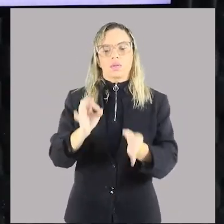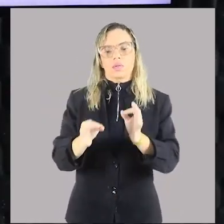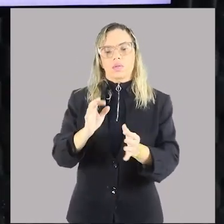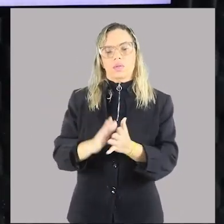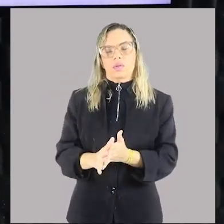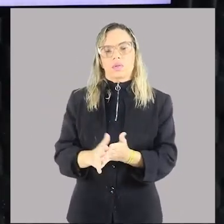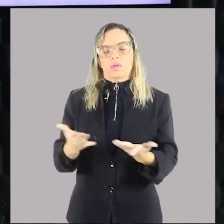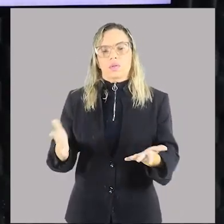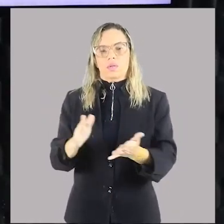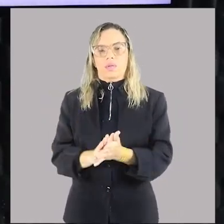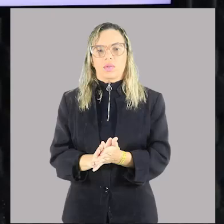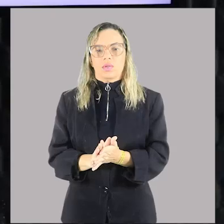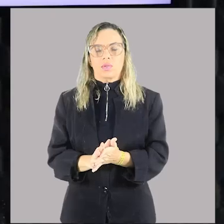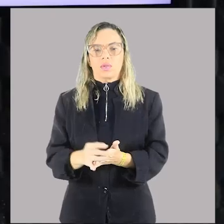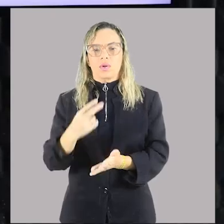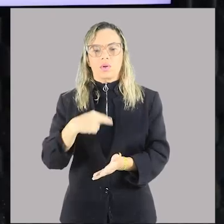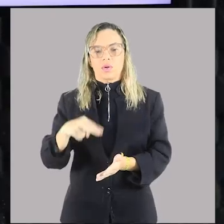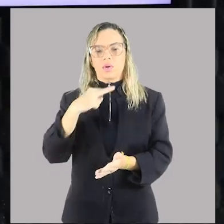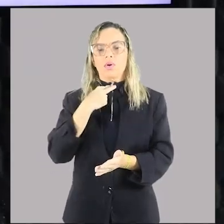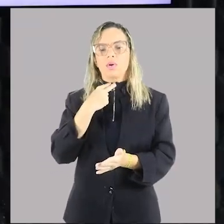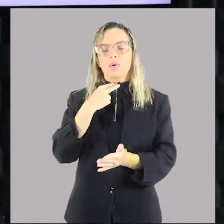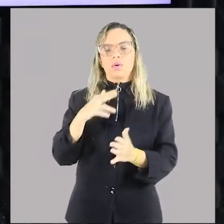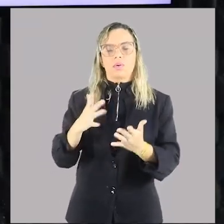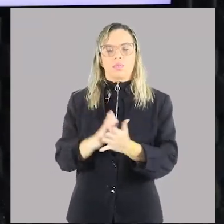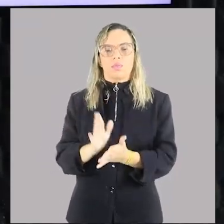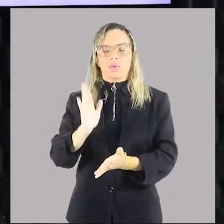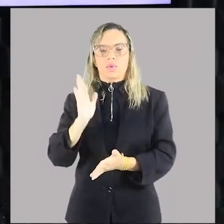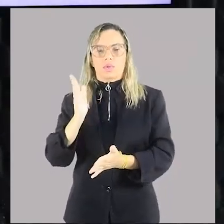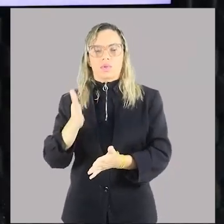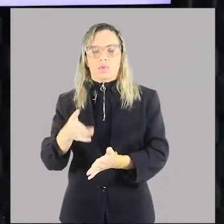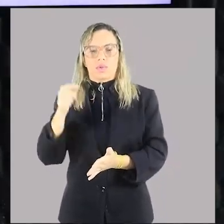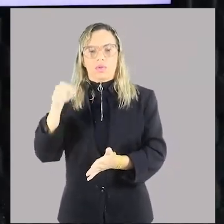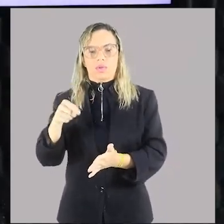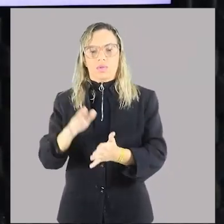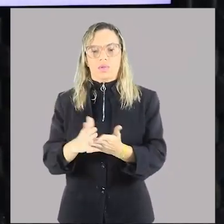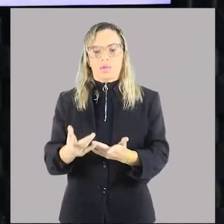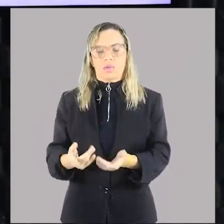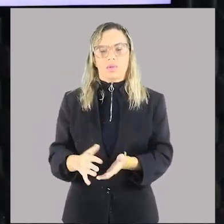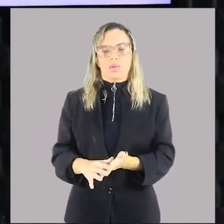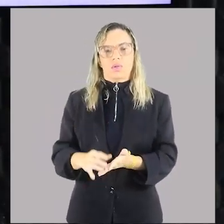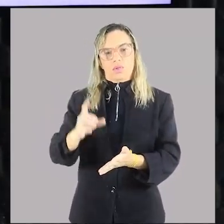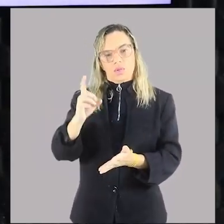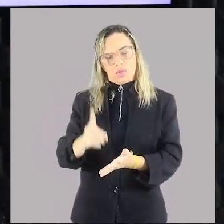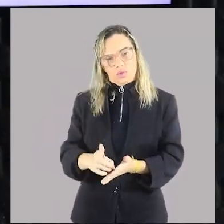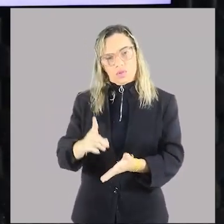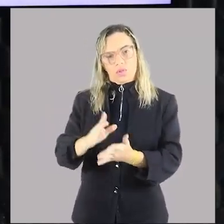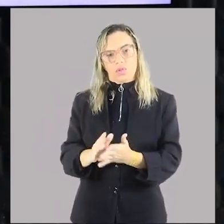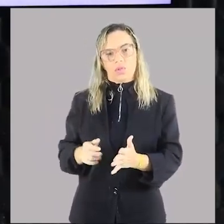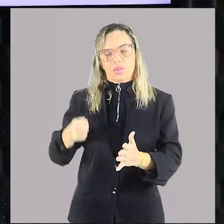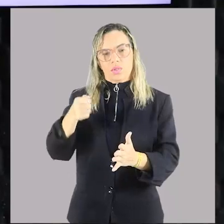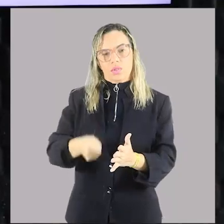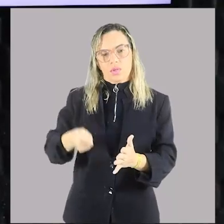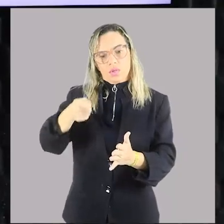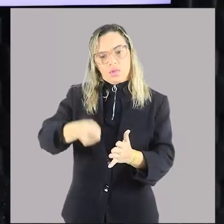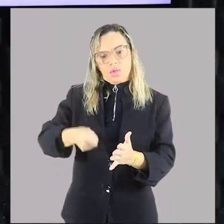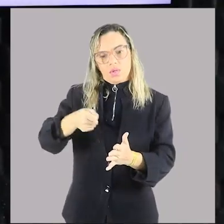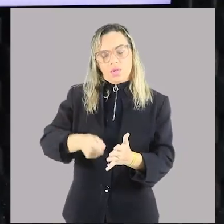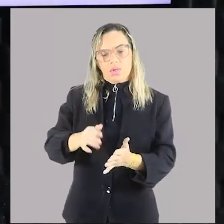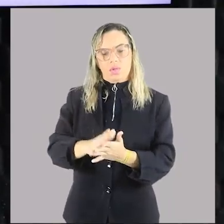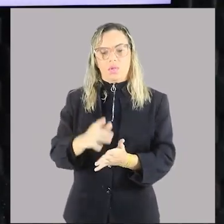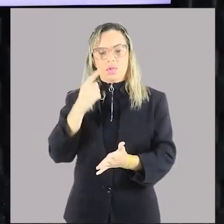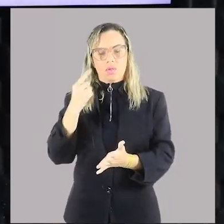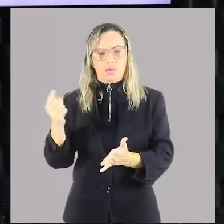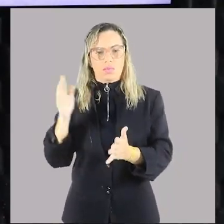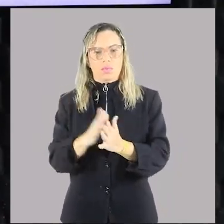não podem atuar diretamente, não agem diretamente em direitos, deveres e obrigações, certo? Quem faz isso são as